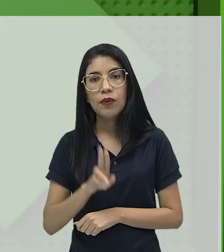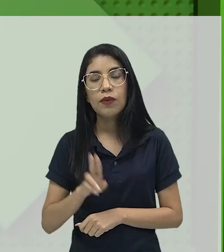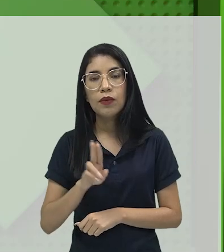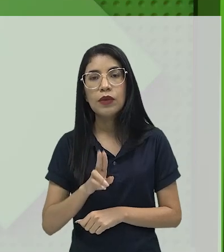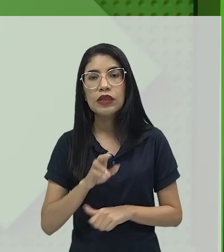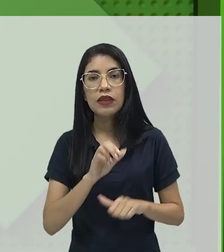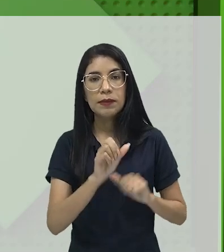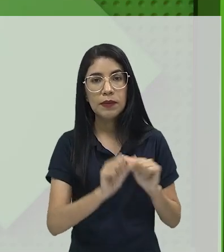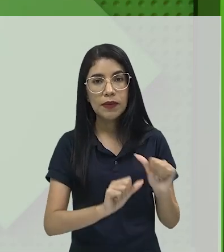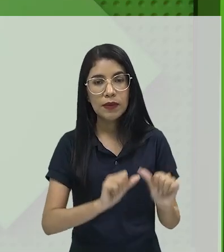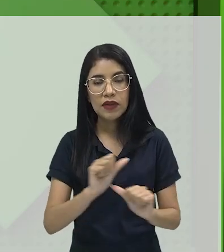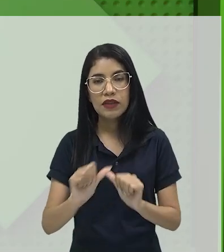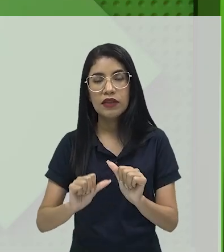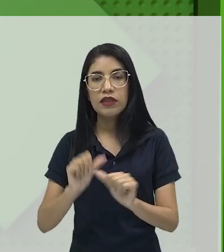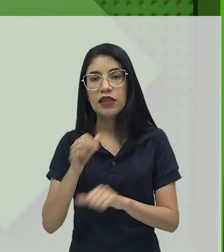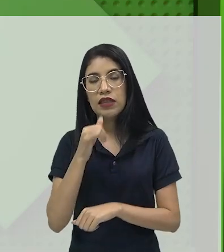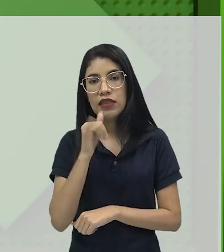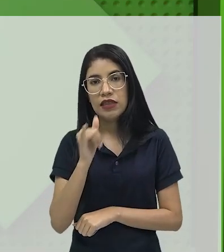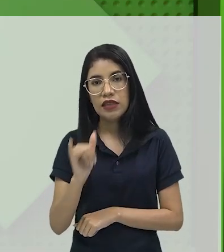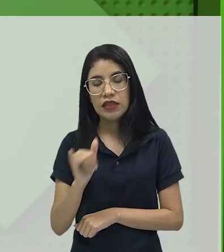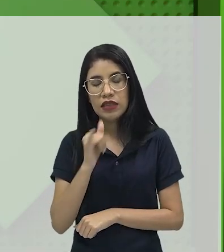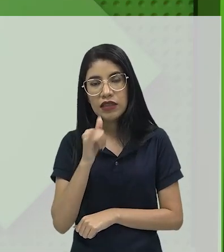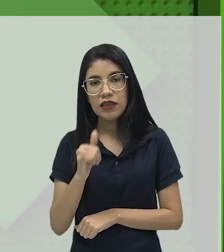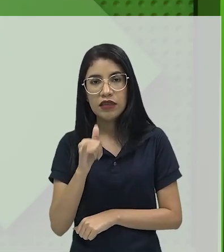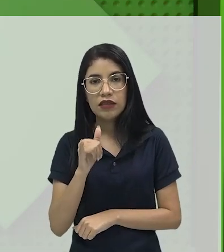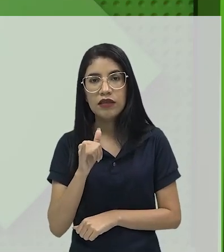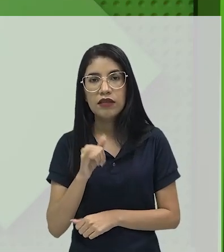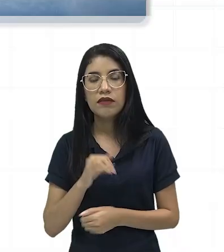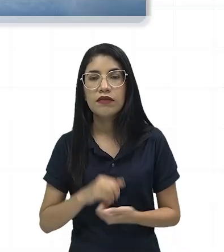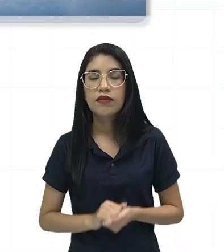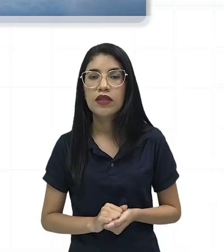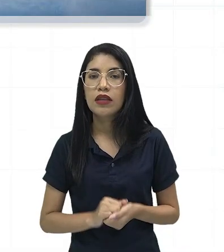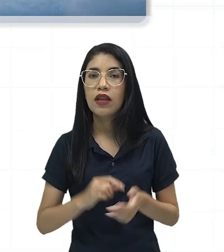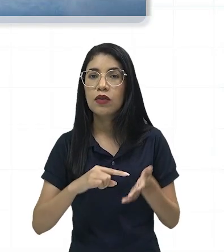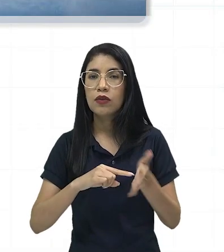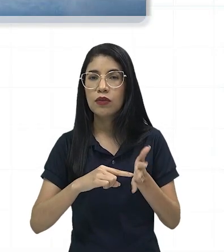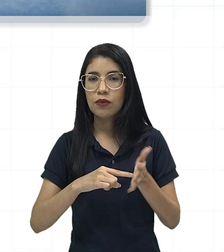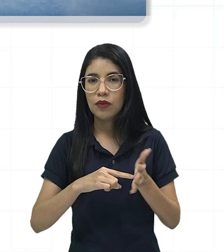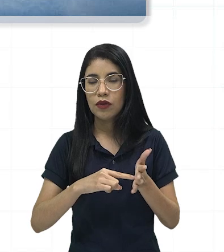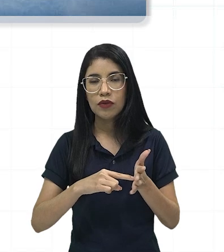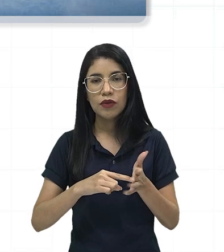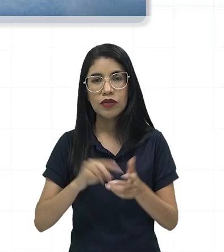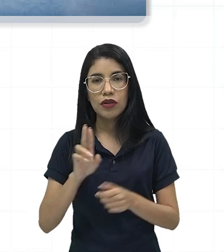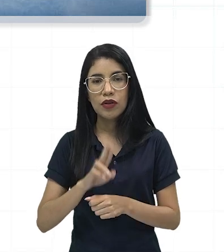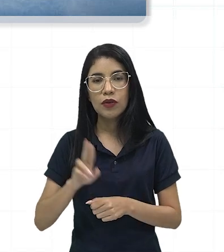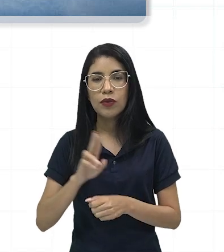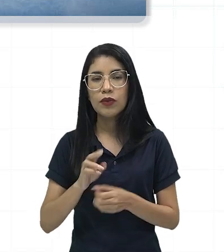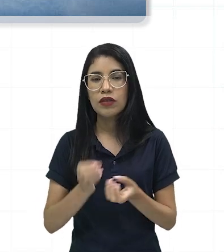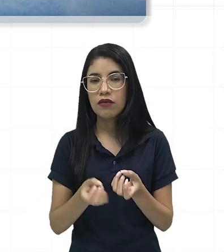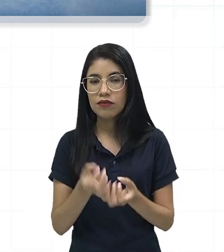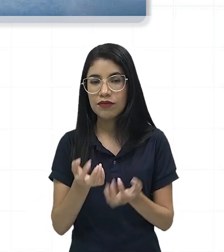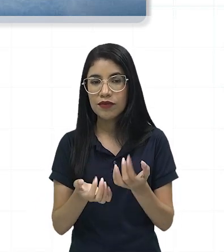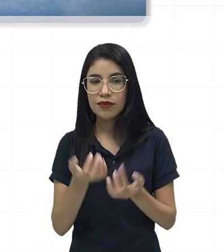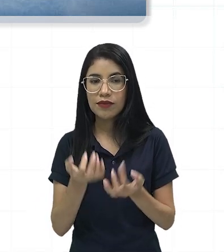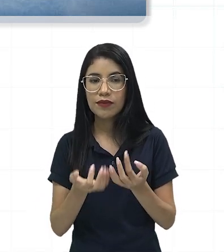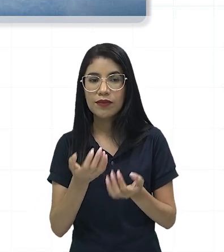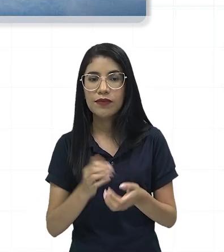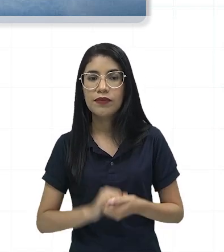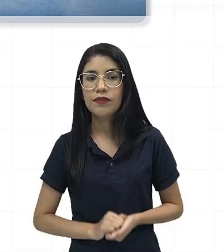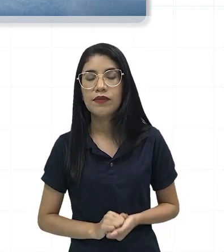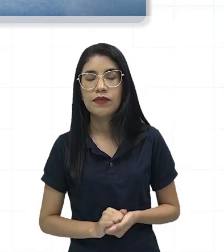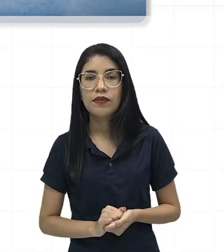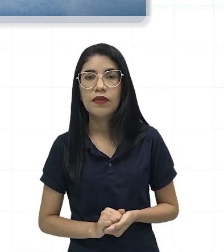dessa transformação de energia nos motores a combustão, né? Então, os